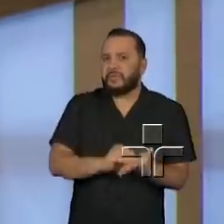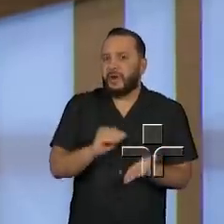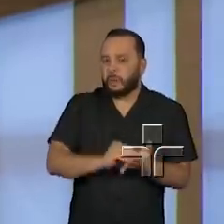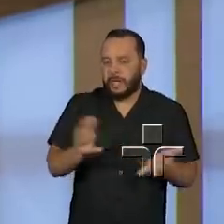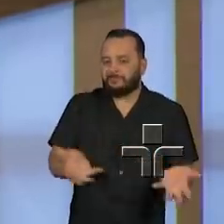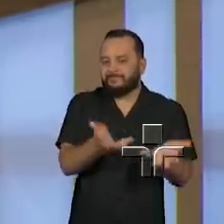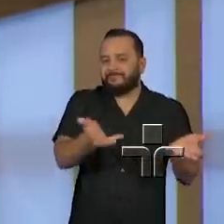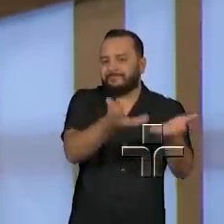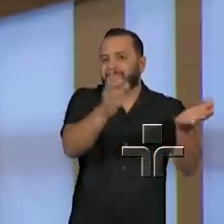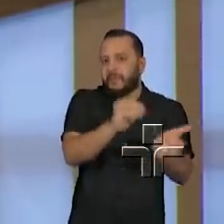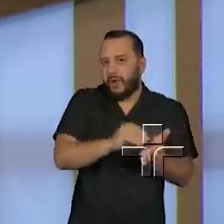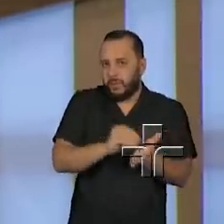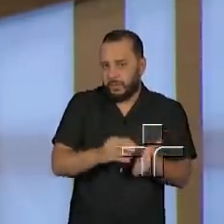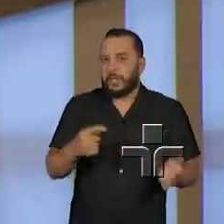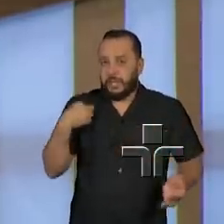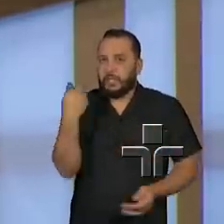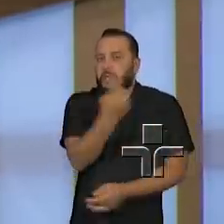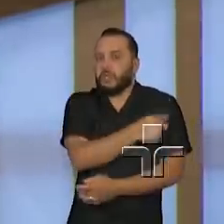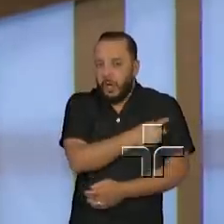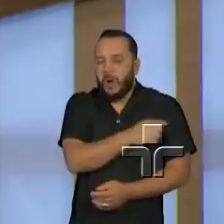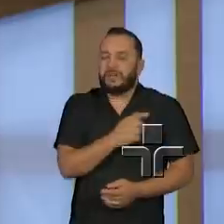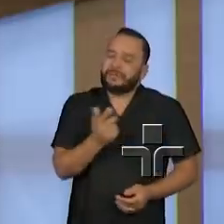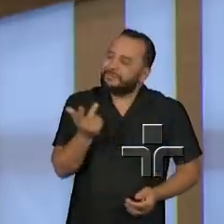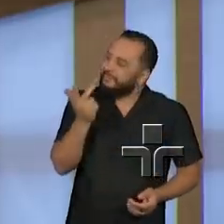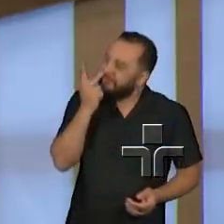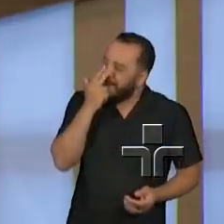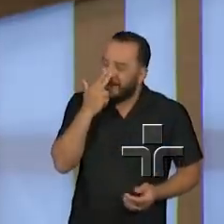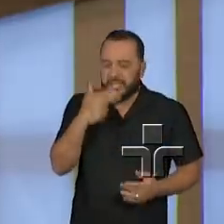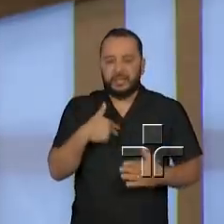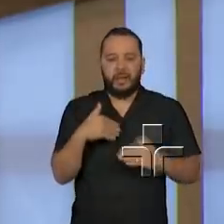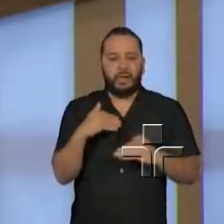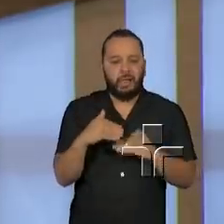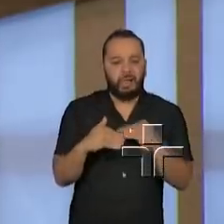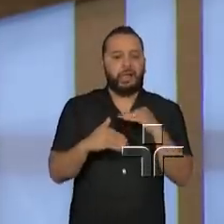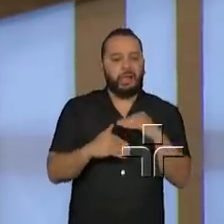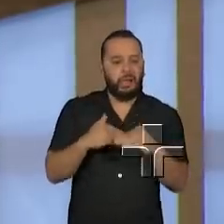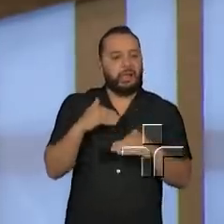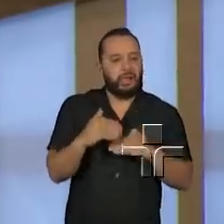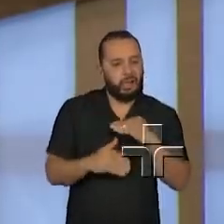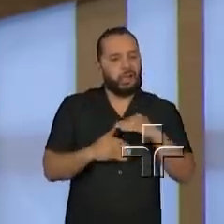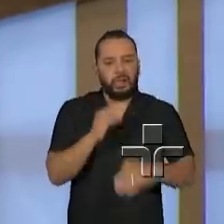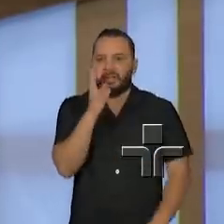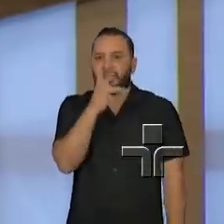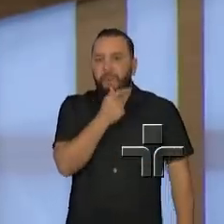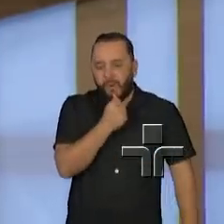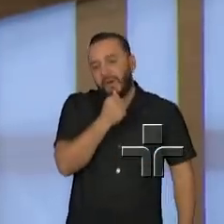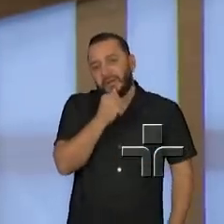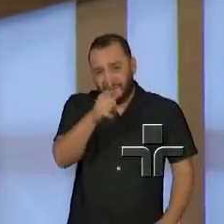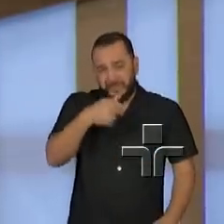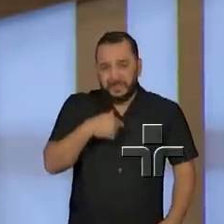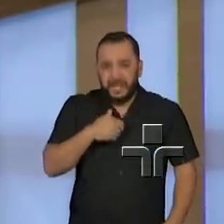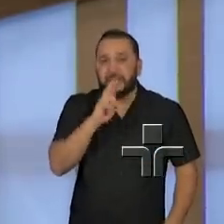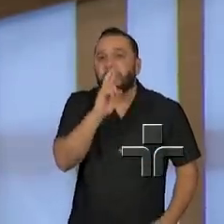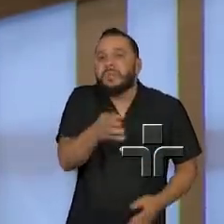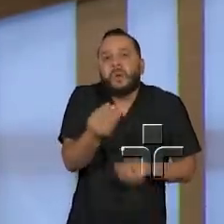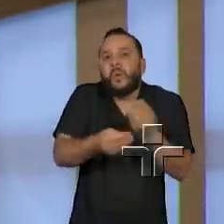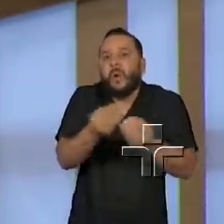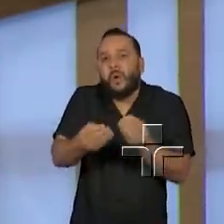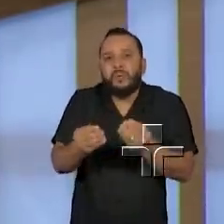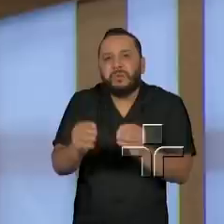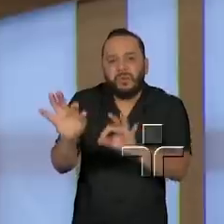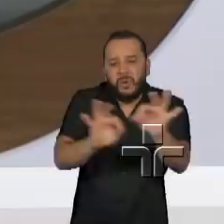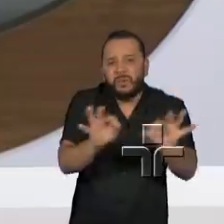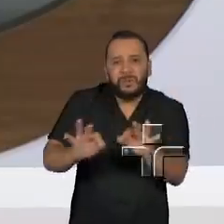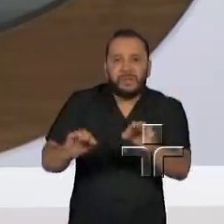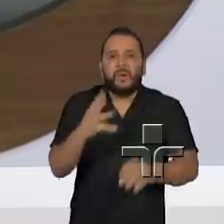isso pode, de alguma forma, ser construído a partir de agora, e como construir isso? Talvez 40 minutos seja necessário para a gente. Pelo